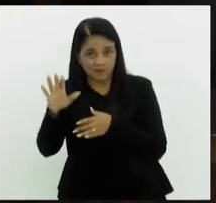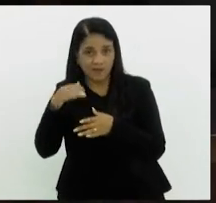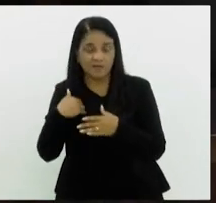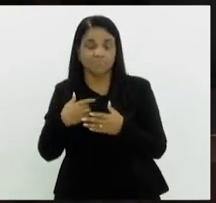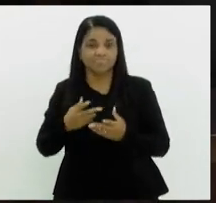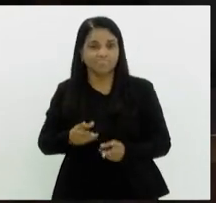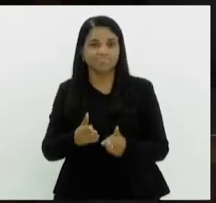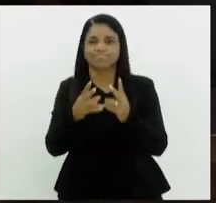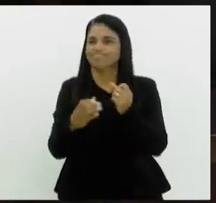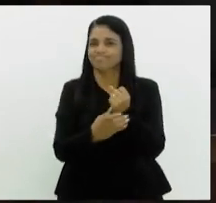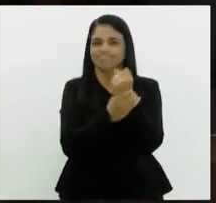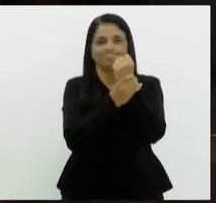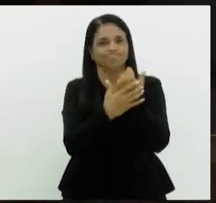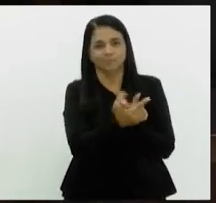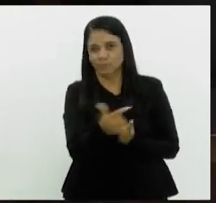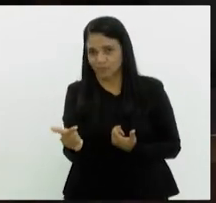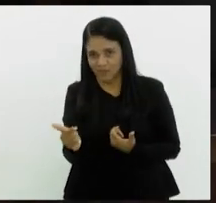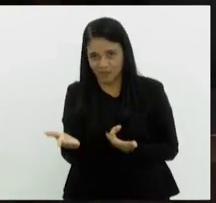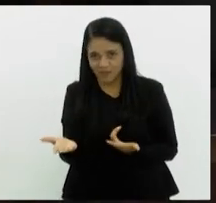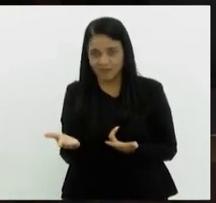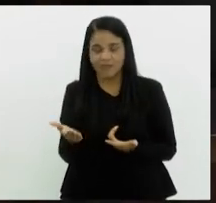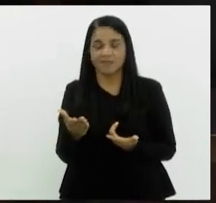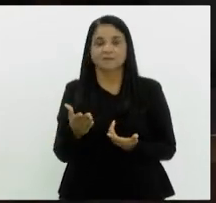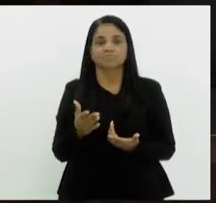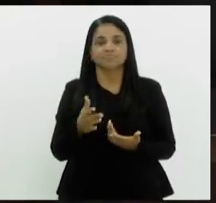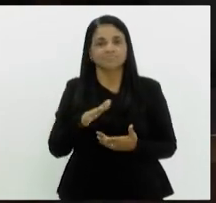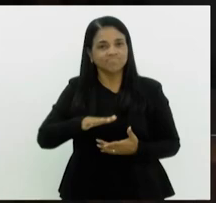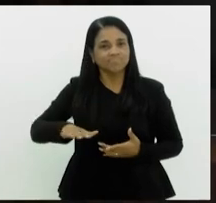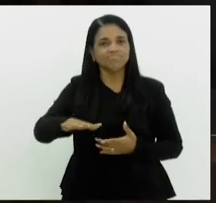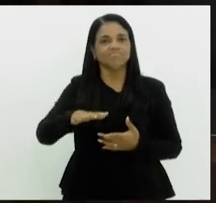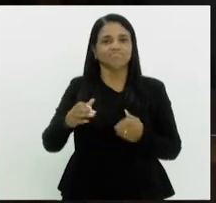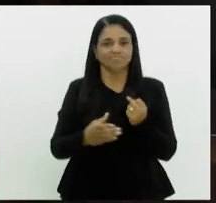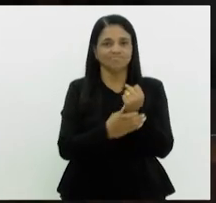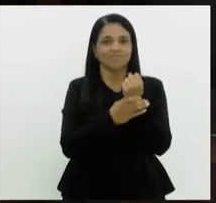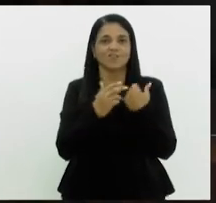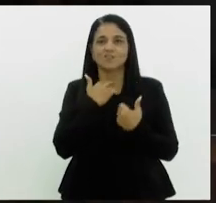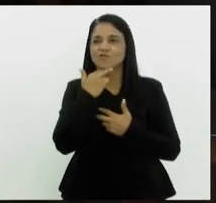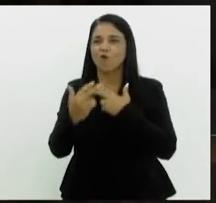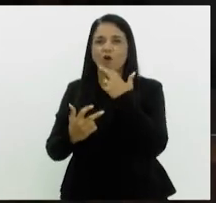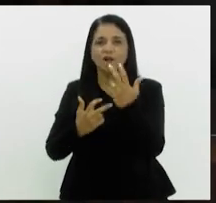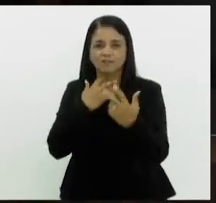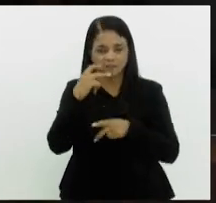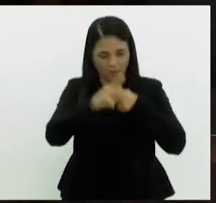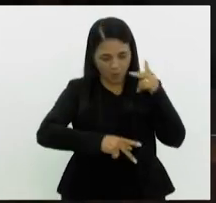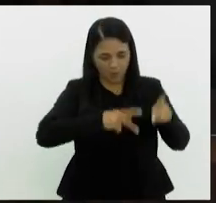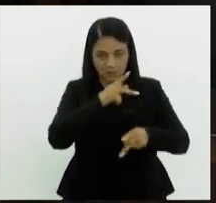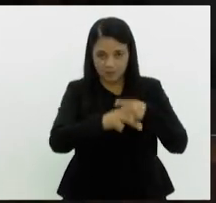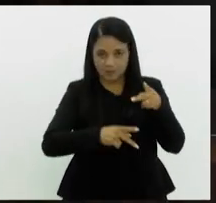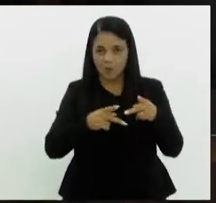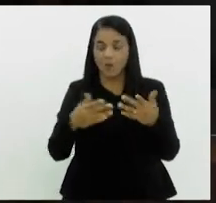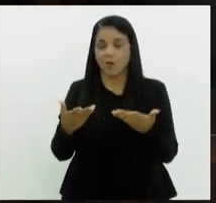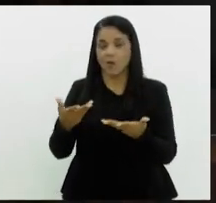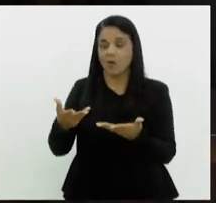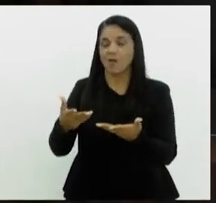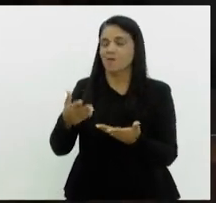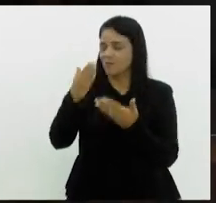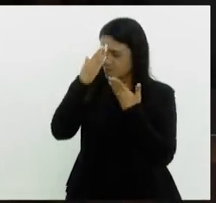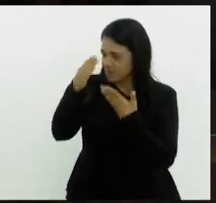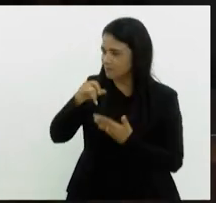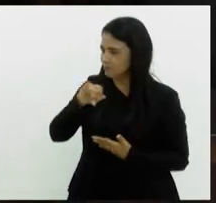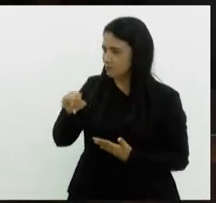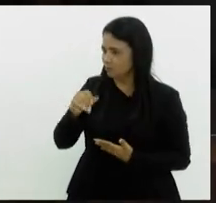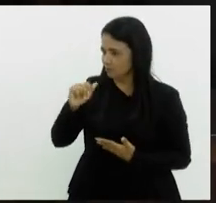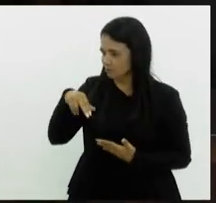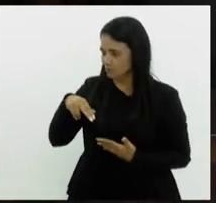esses espaços de vozes que a gente precisa. Então, muito obrigada, Jana, pela sua fala. Convido agora a senhora